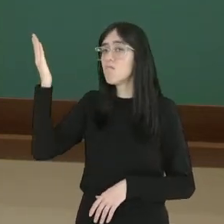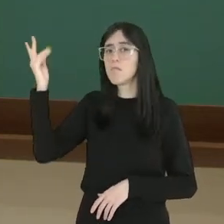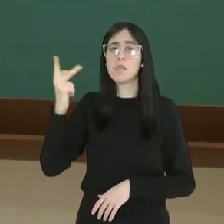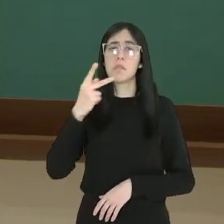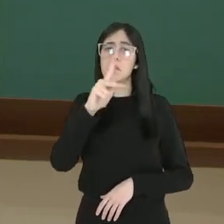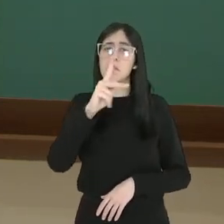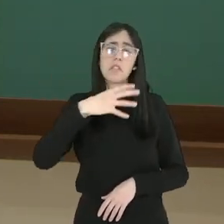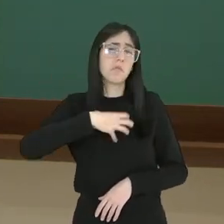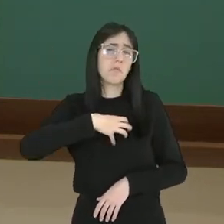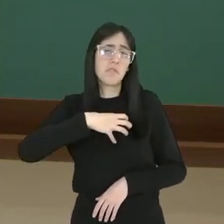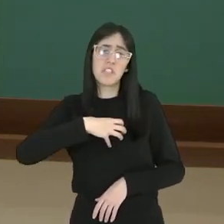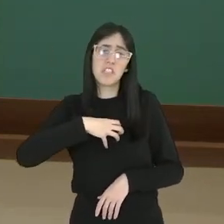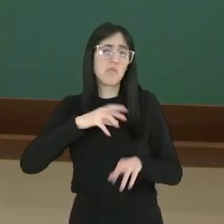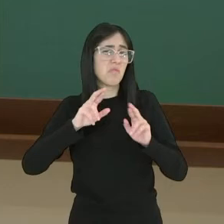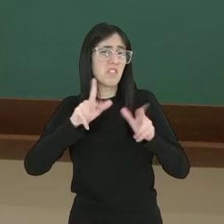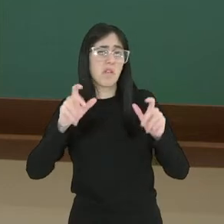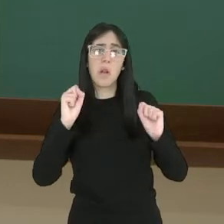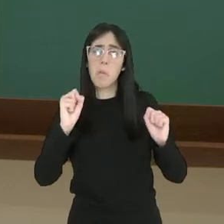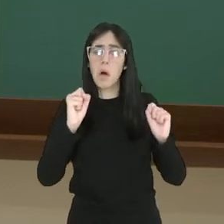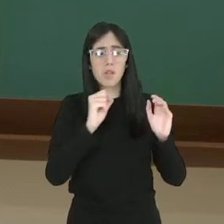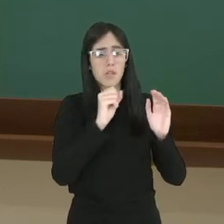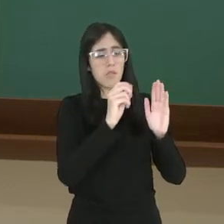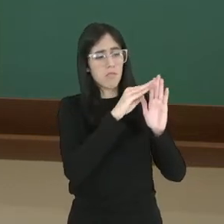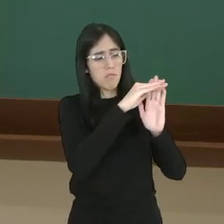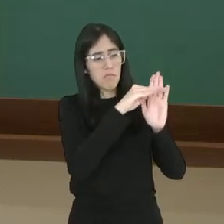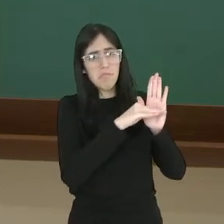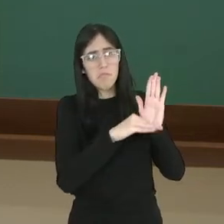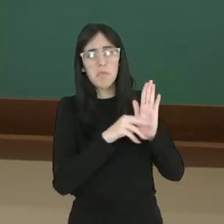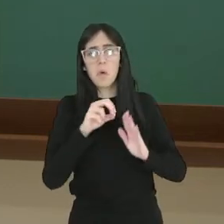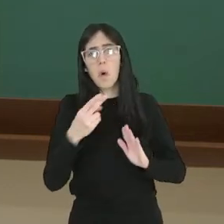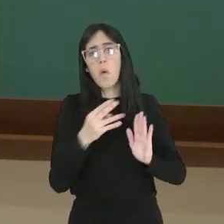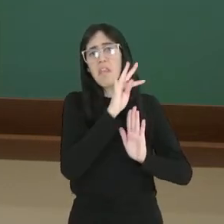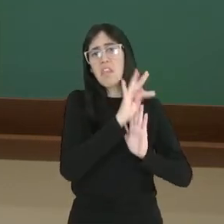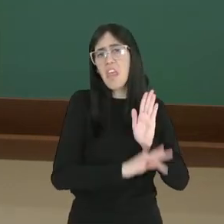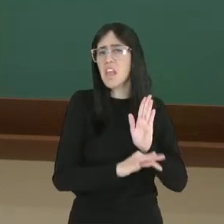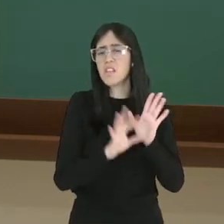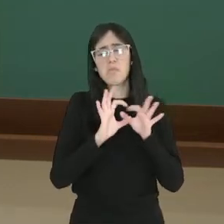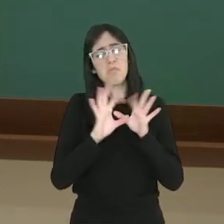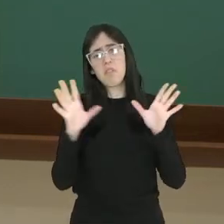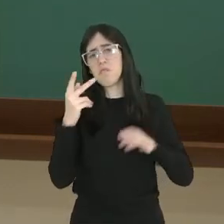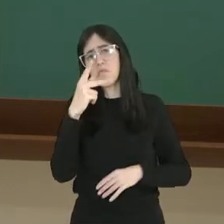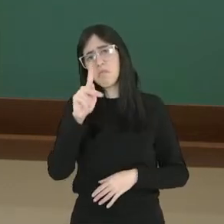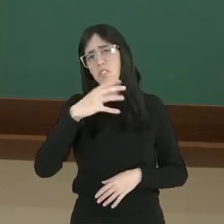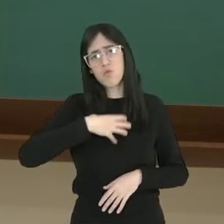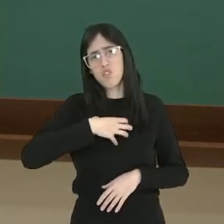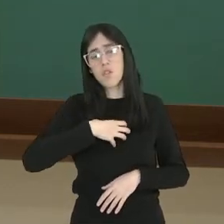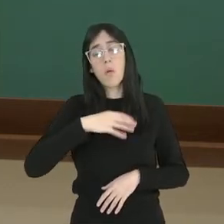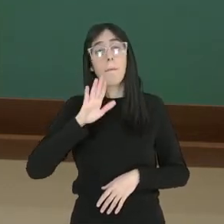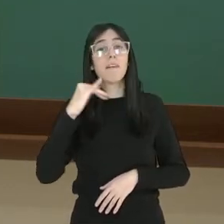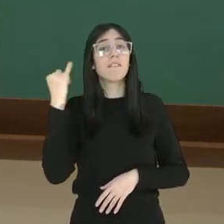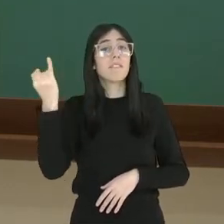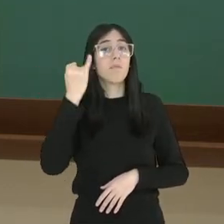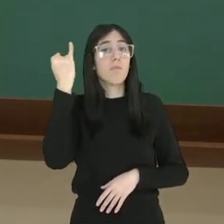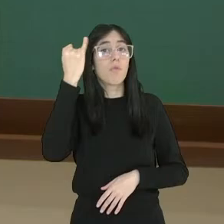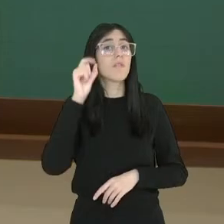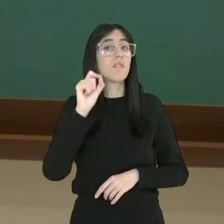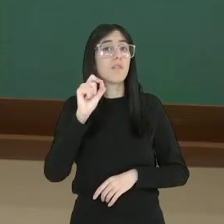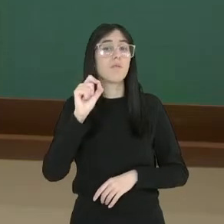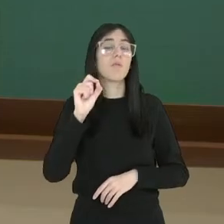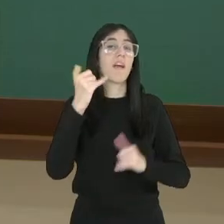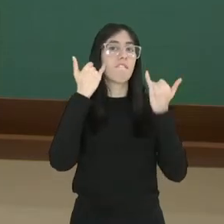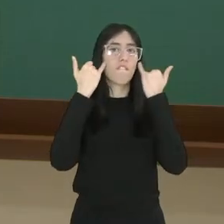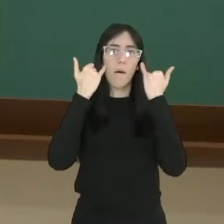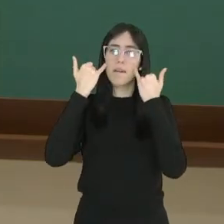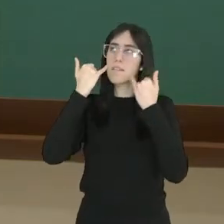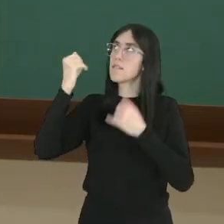ter colocado em forma de tópicos, você pode ter escrito de uma maneira um pouquinho diferente, mas o importante é que você tenha todos esses itens na